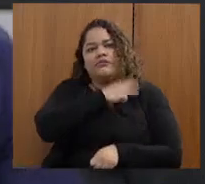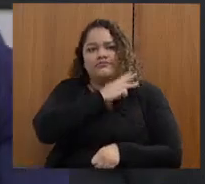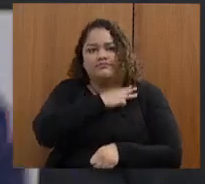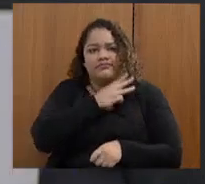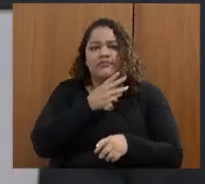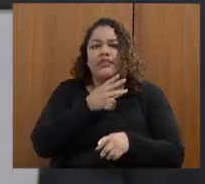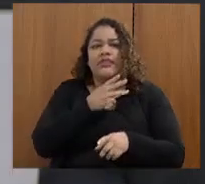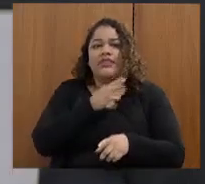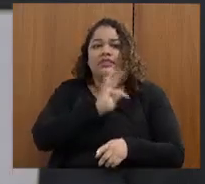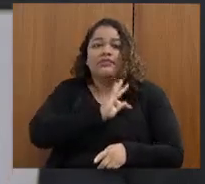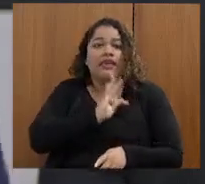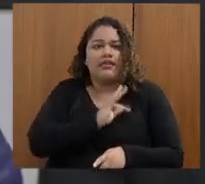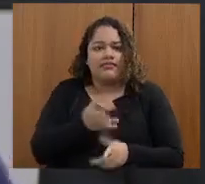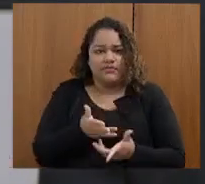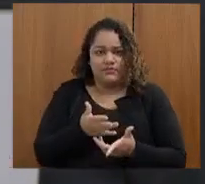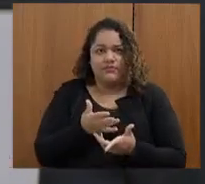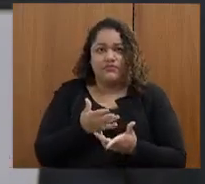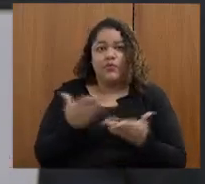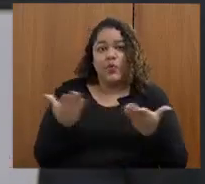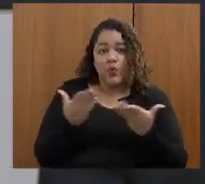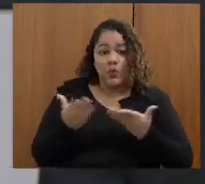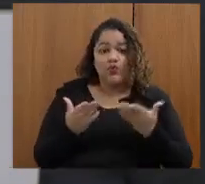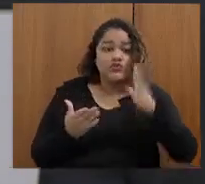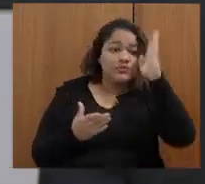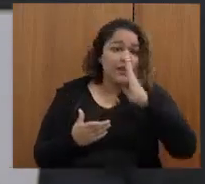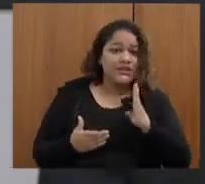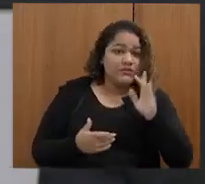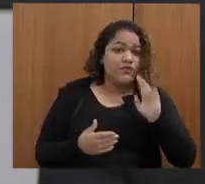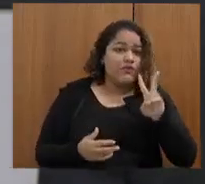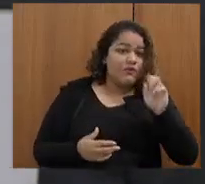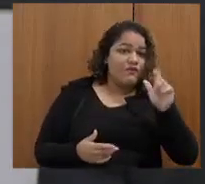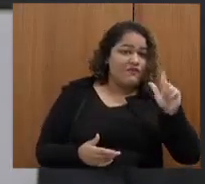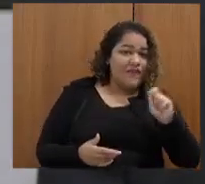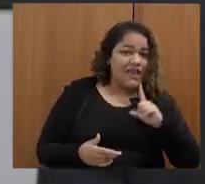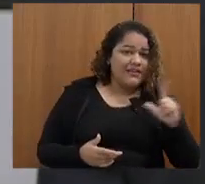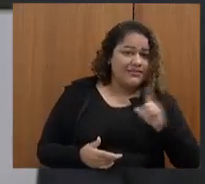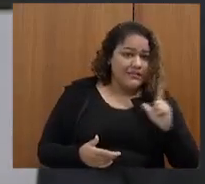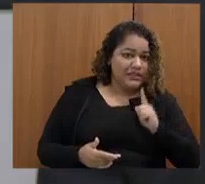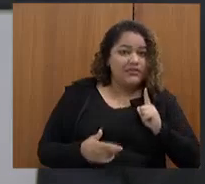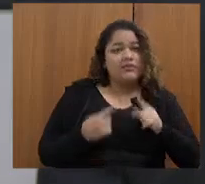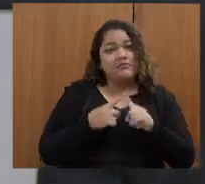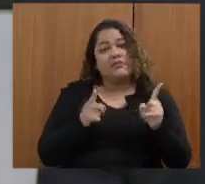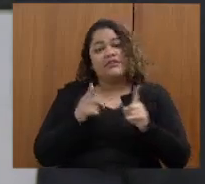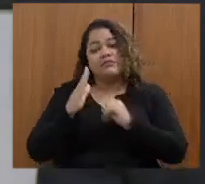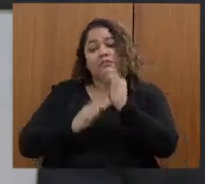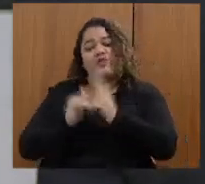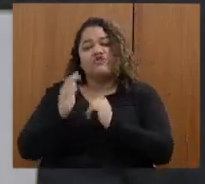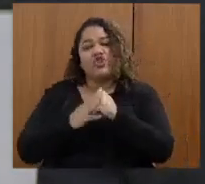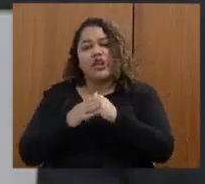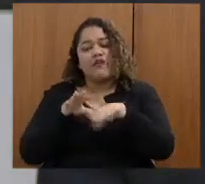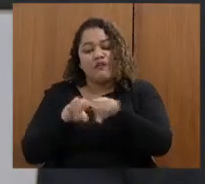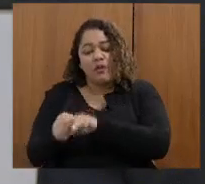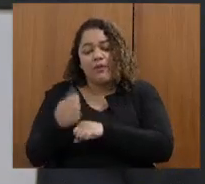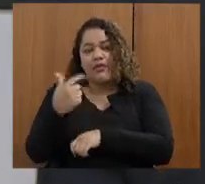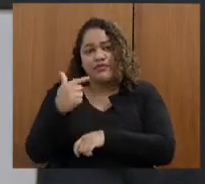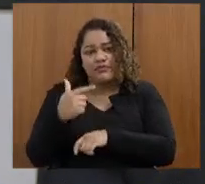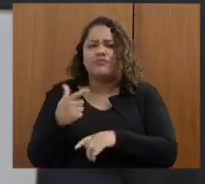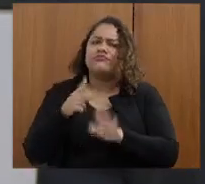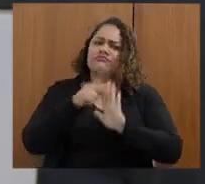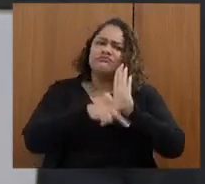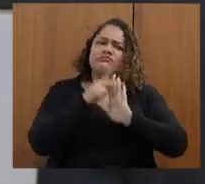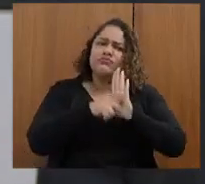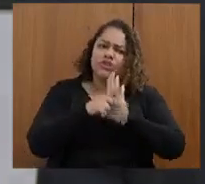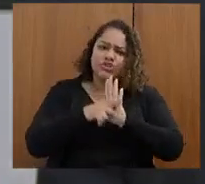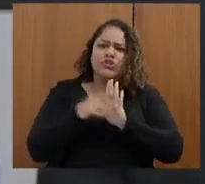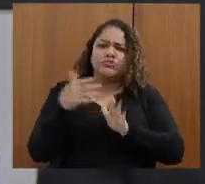vagas mas não tem um profissional habilitado é um grande projeto é um grande programa e a gente fica muito feliz de ver que